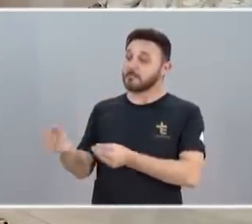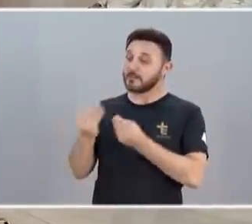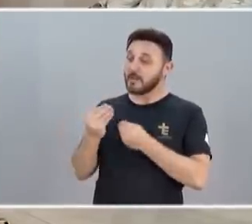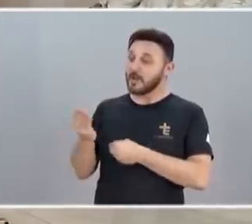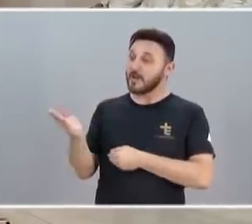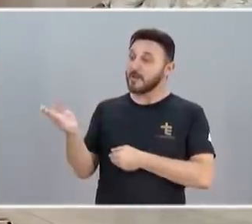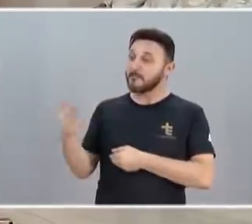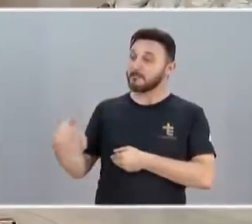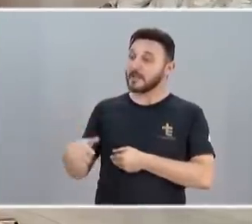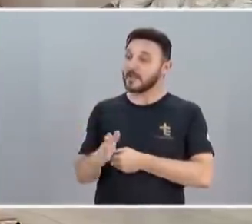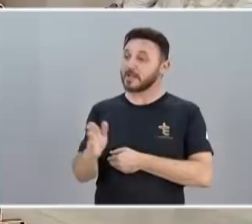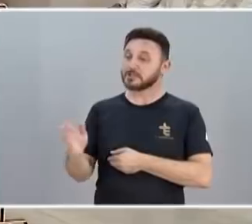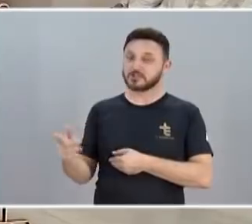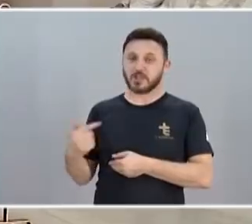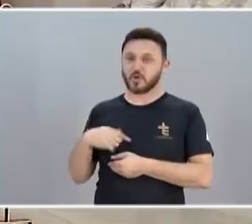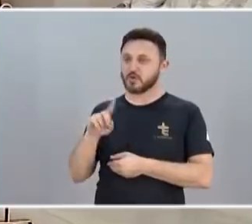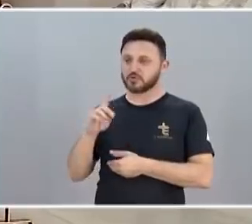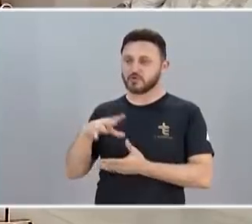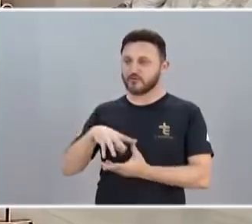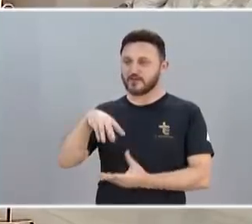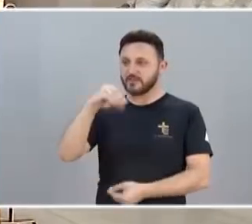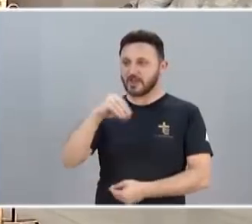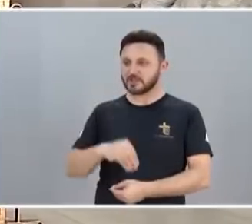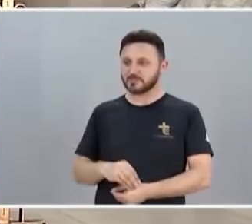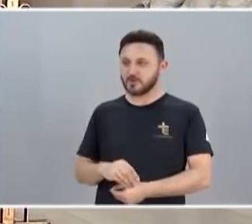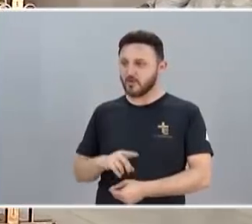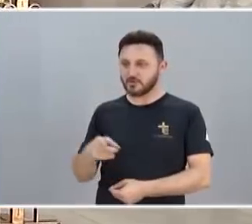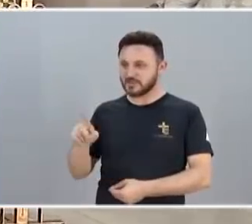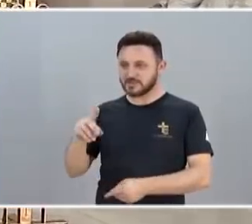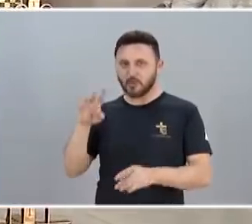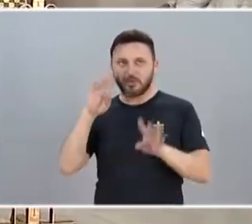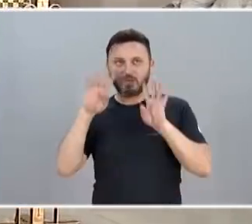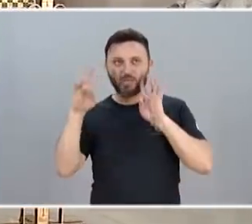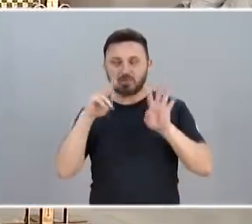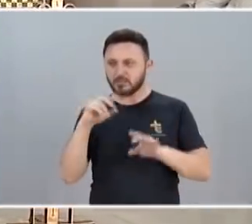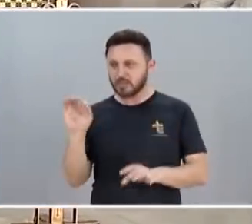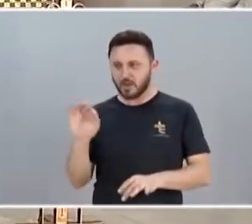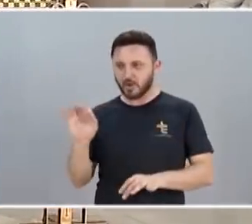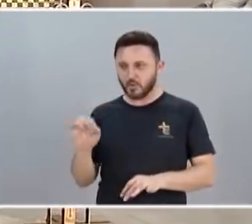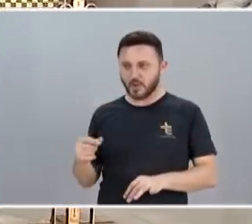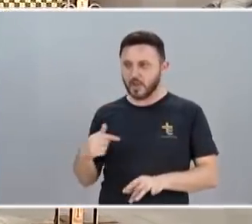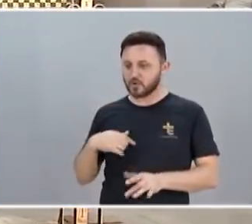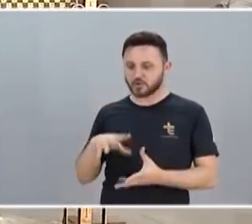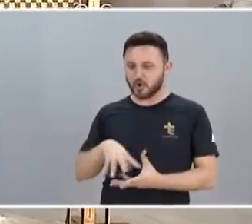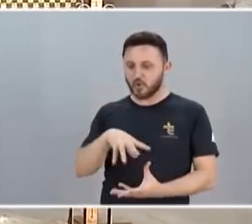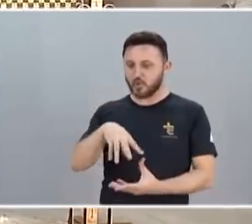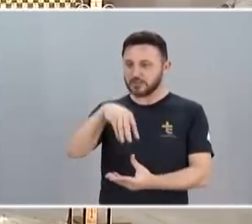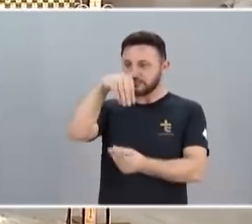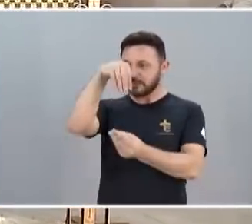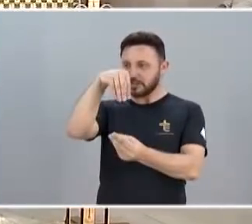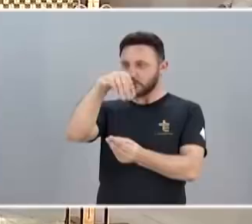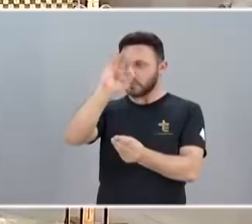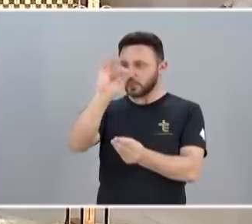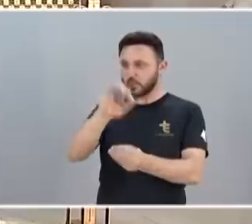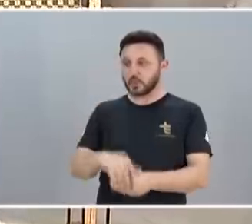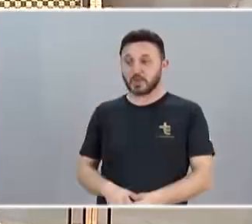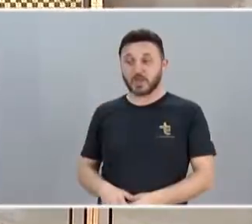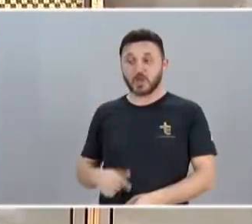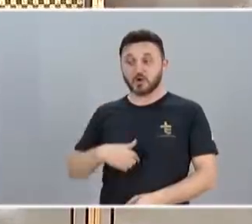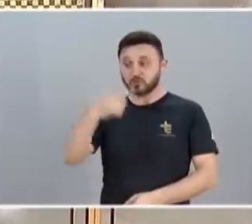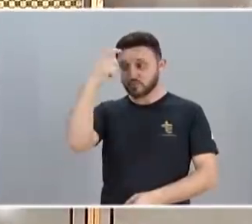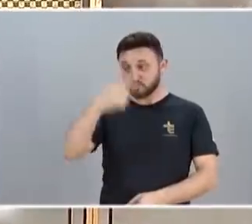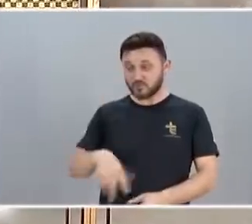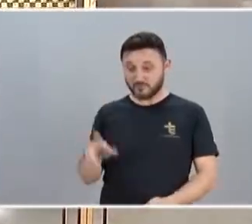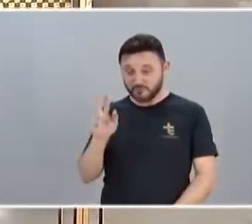sou fantasma. Eu não sou uma ilusão de ótica. Eu não sou um espírito materializado e desmaterializado. Eu